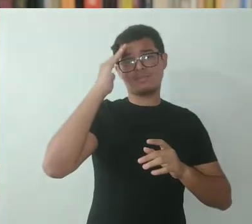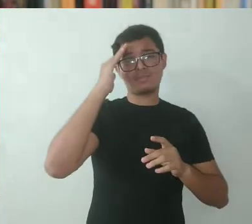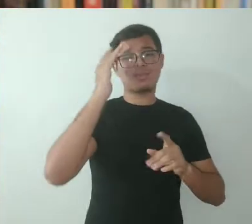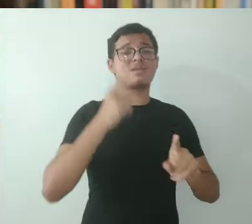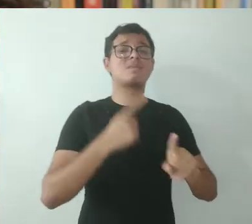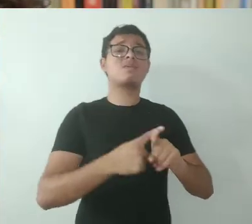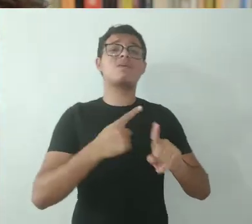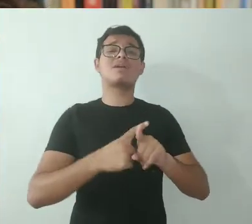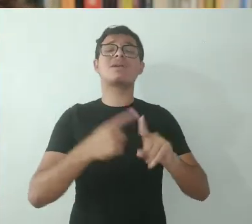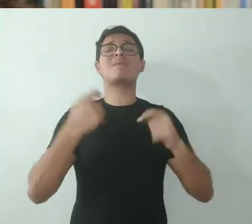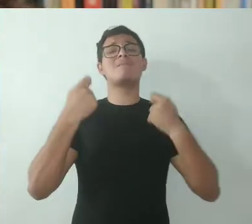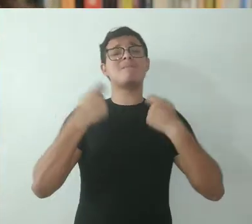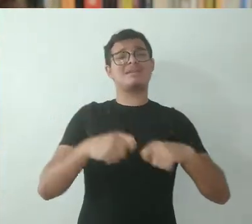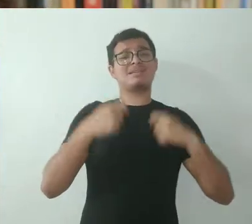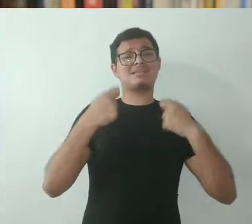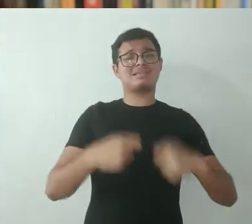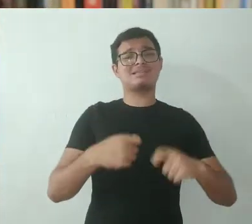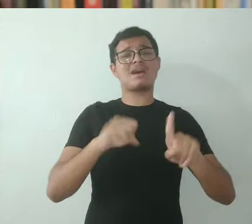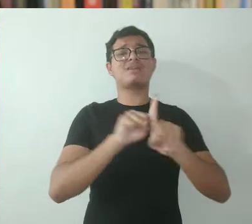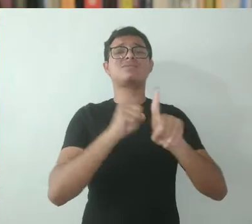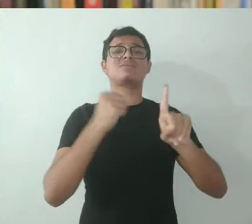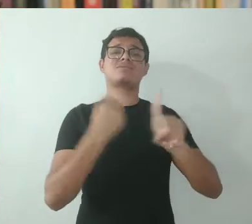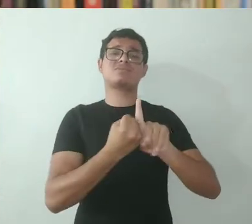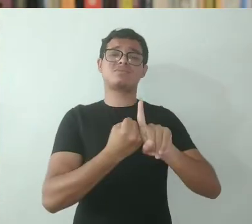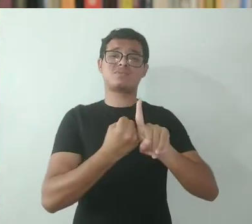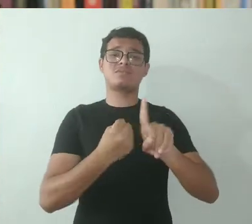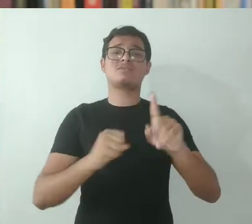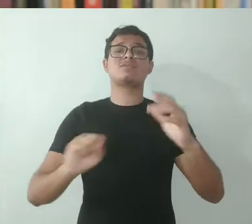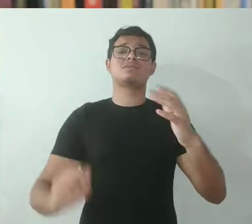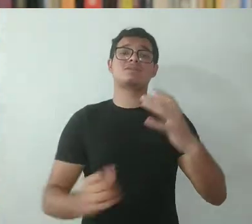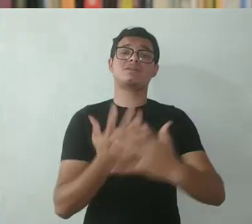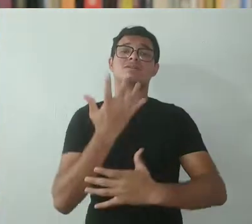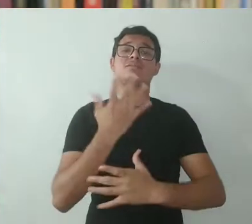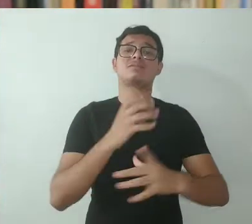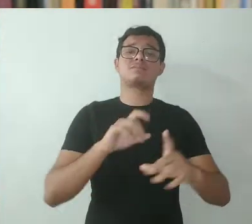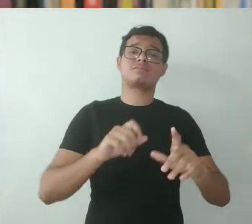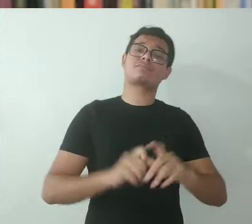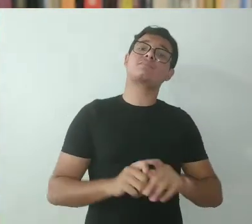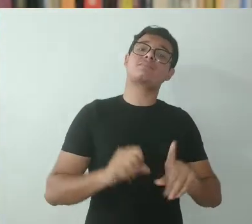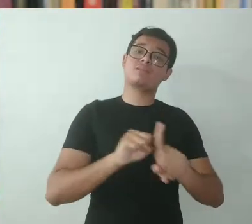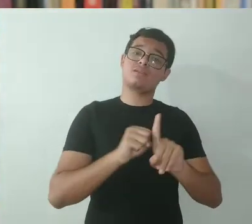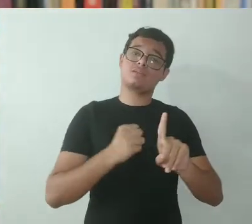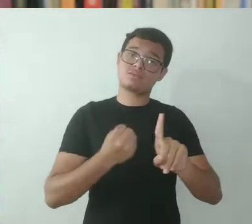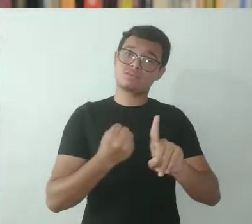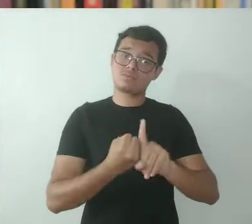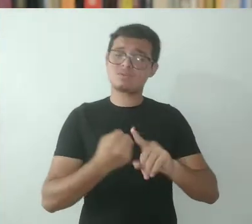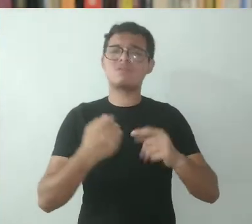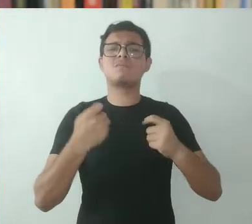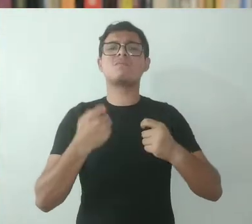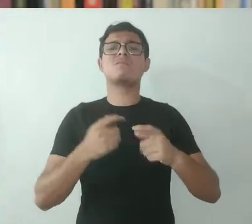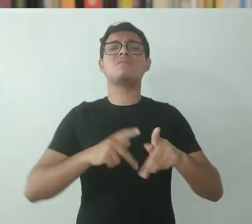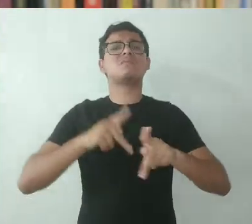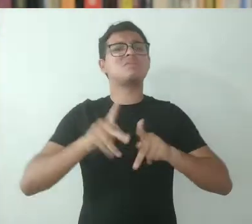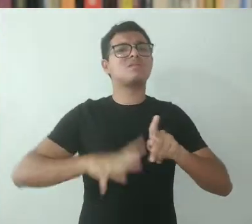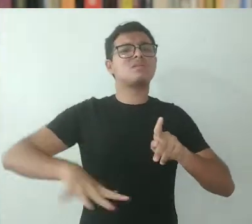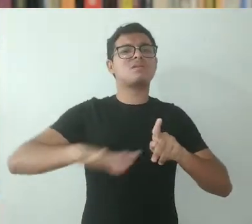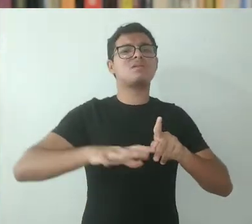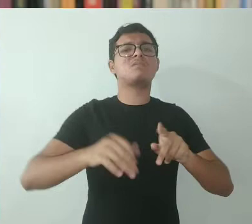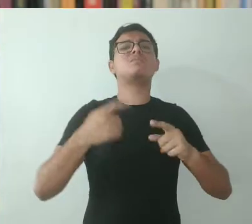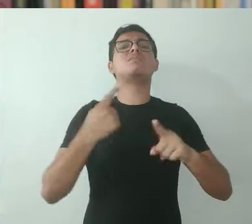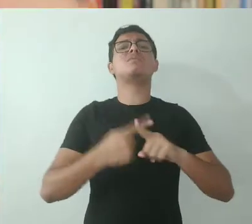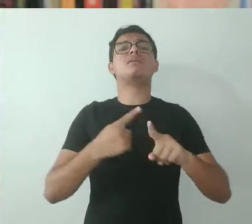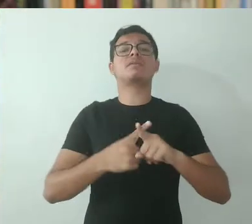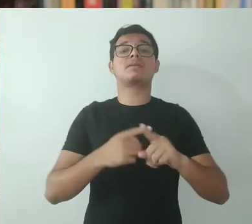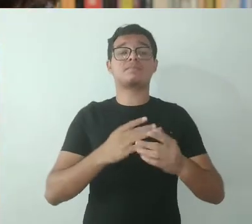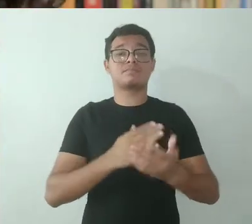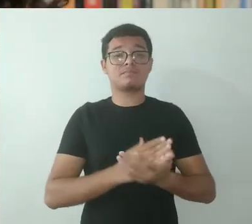que a gente precisou que a sociologia existisse na sociedade. Então a gente tem que partir de um ponto